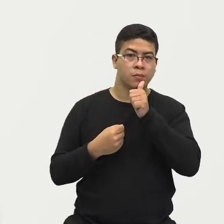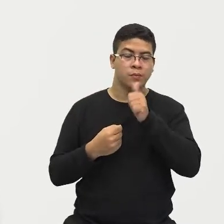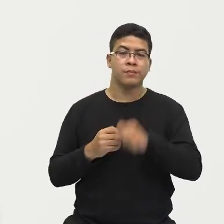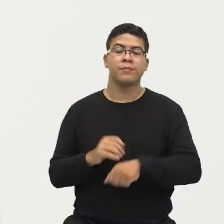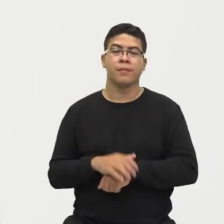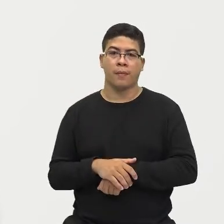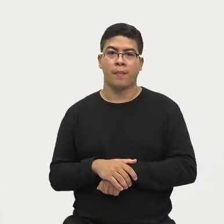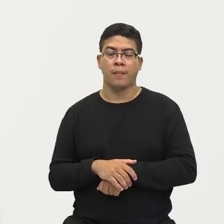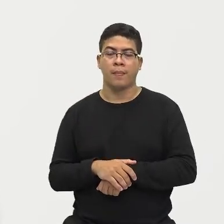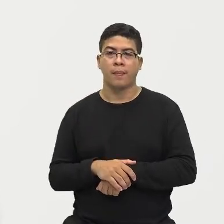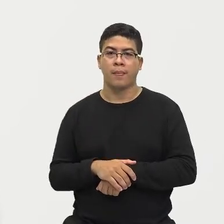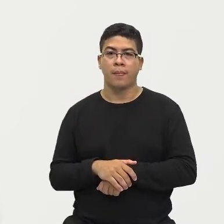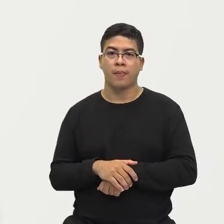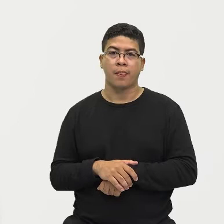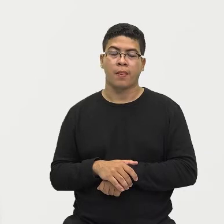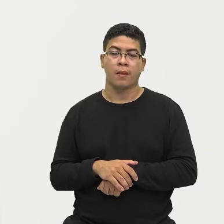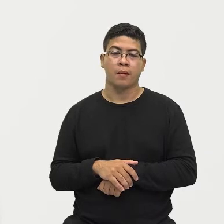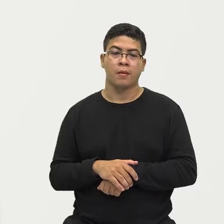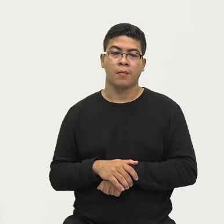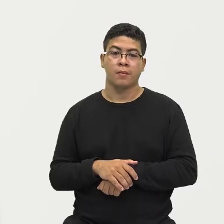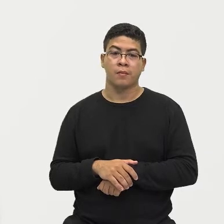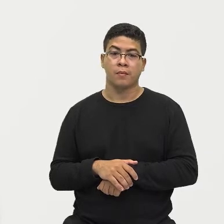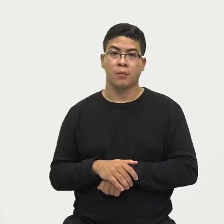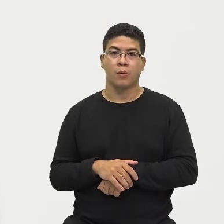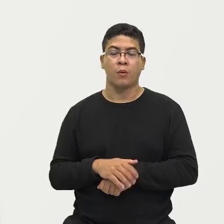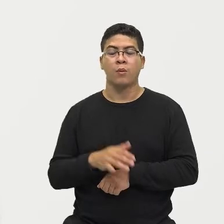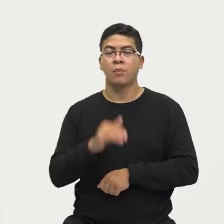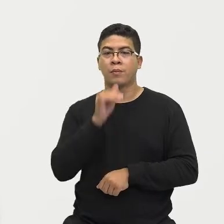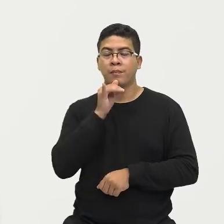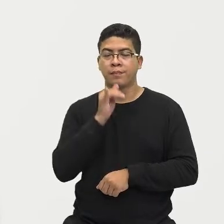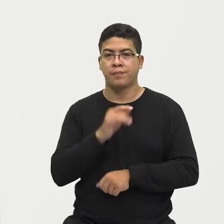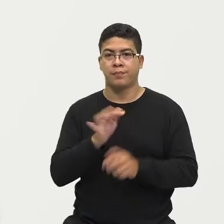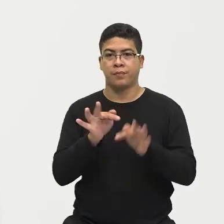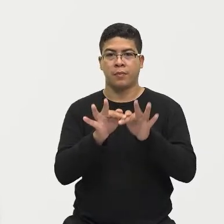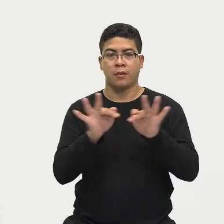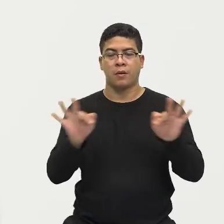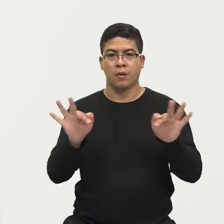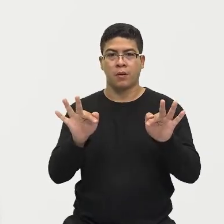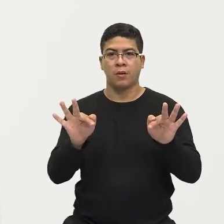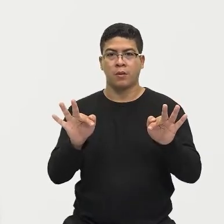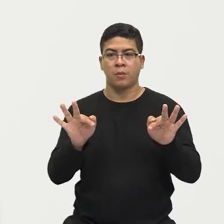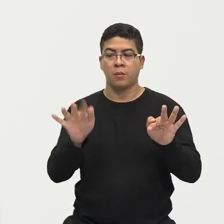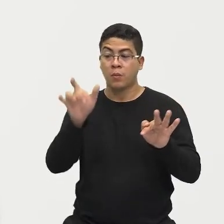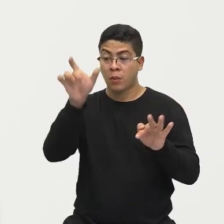Quando você fala o homem forte, mas você pode falar